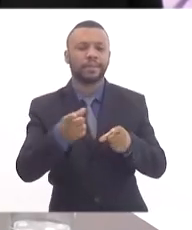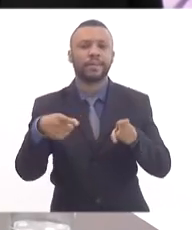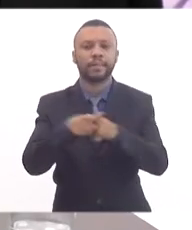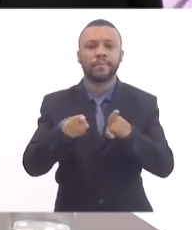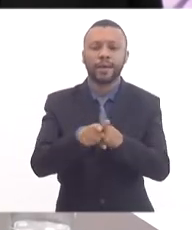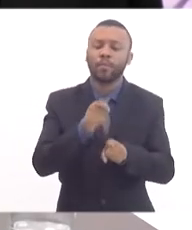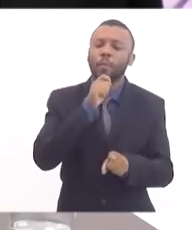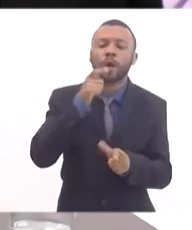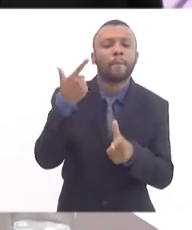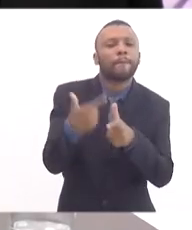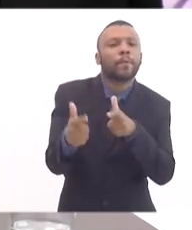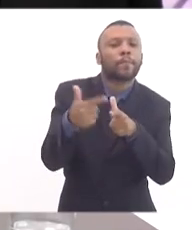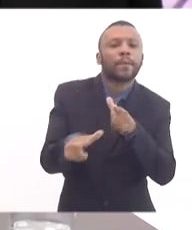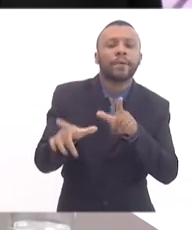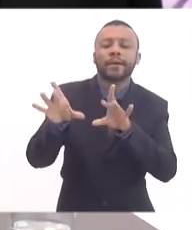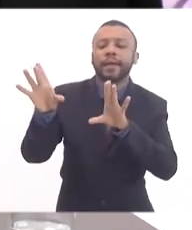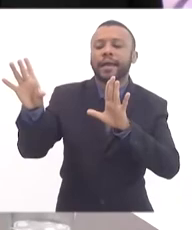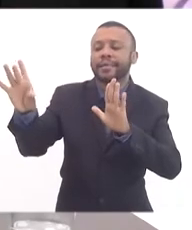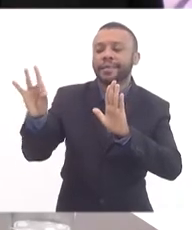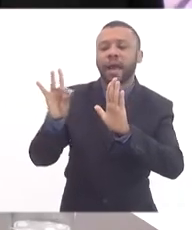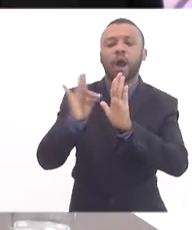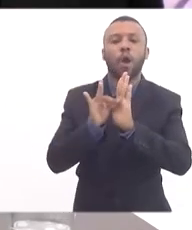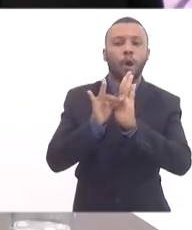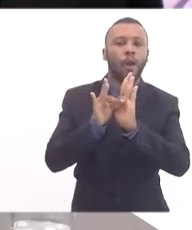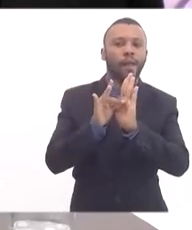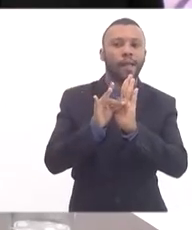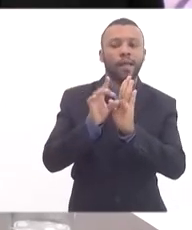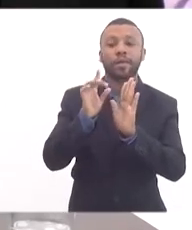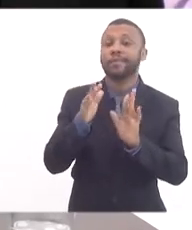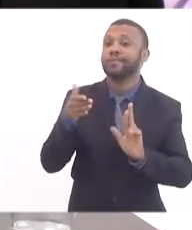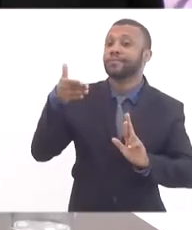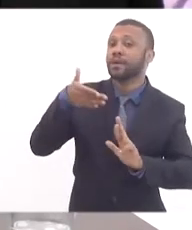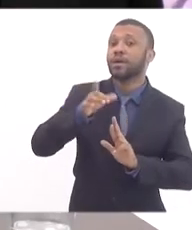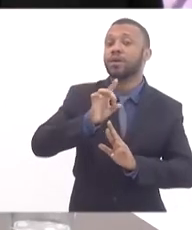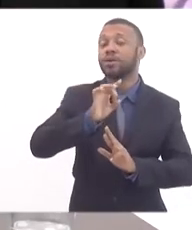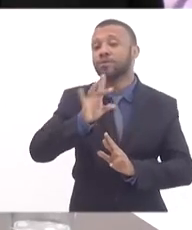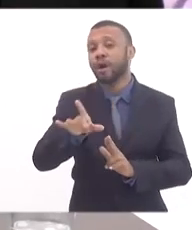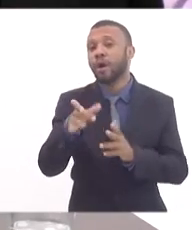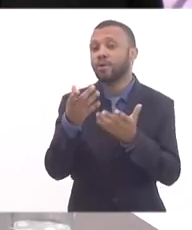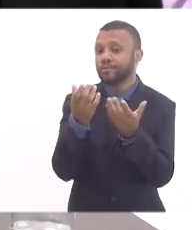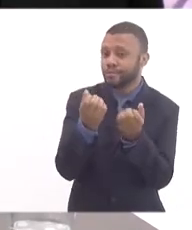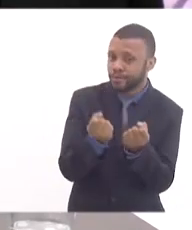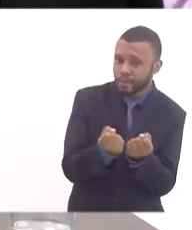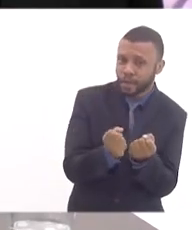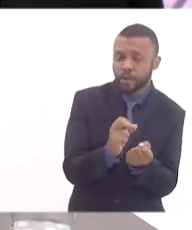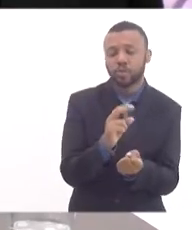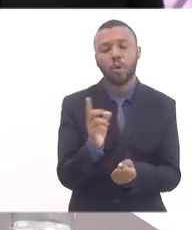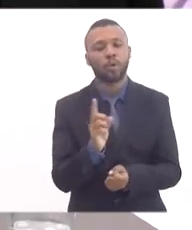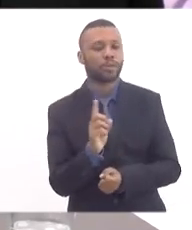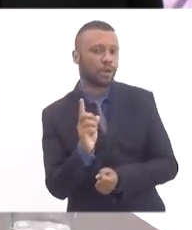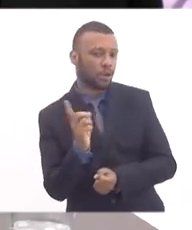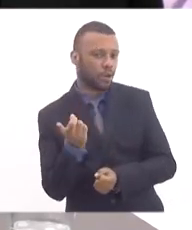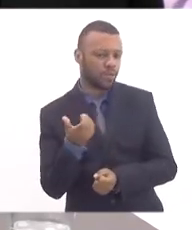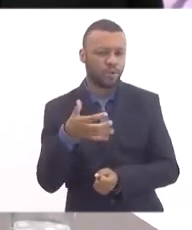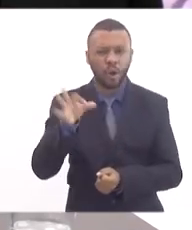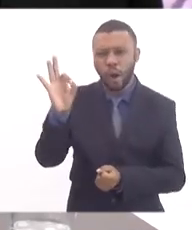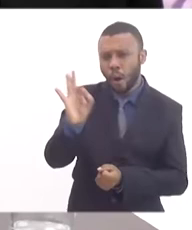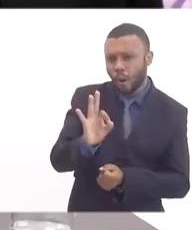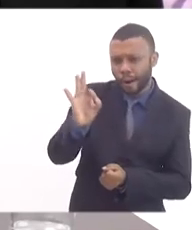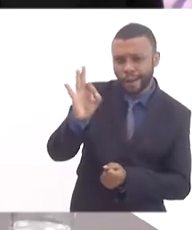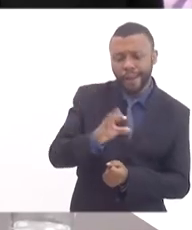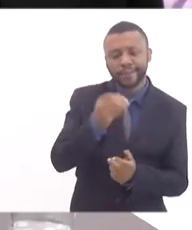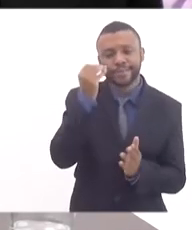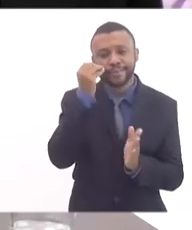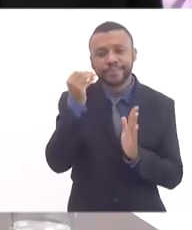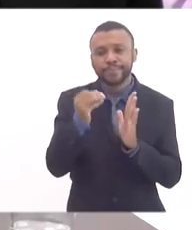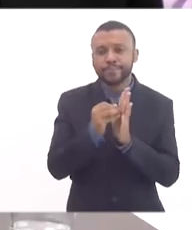as E se o Perry apenas com relação ao diferimento e eventualmente não se opere com relação ao crédito presumido que também